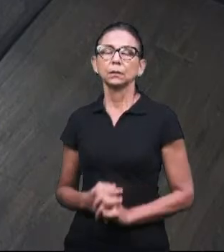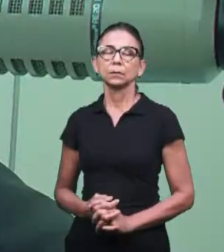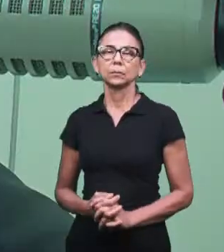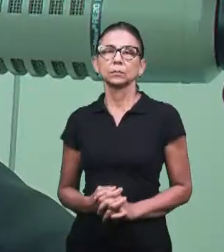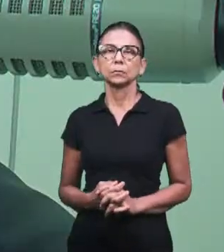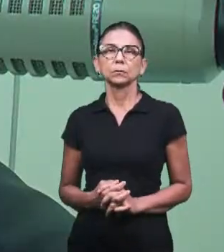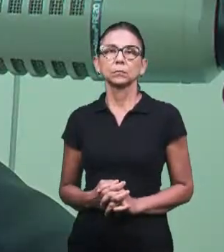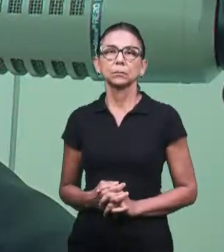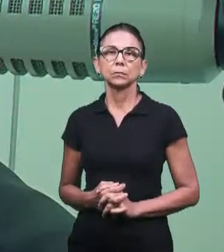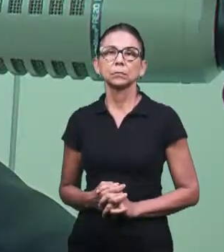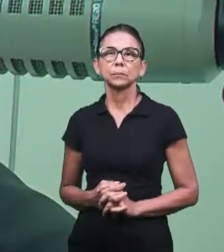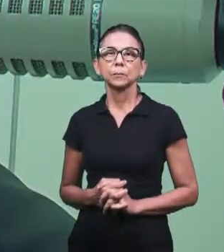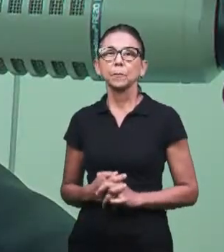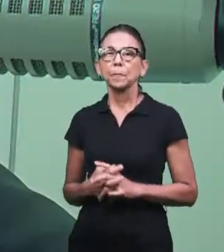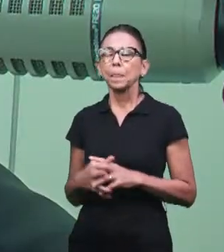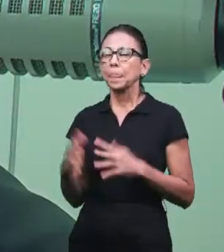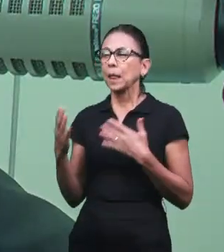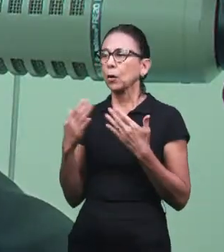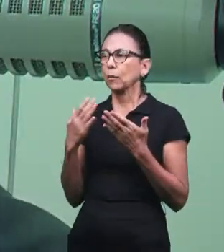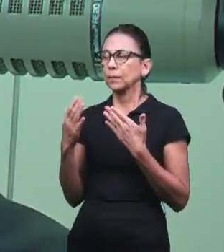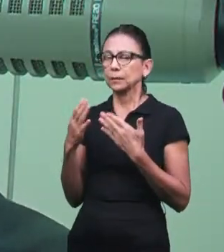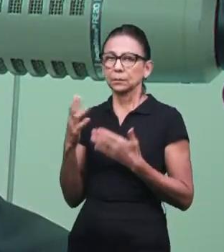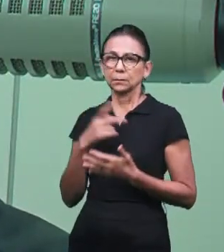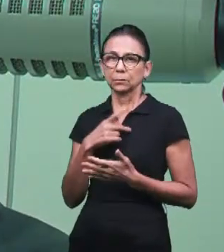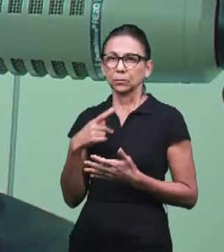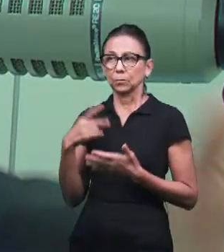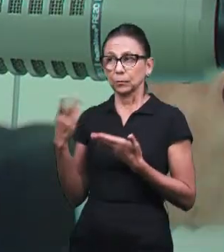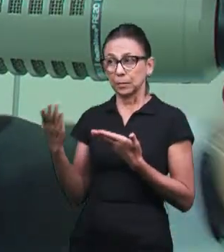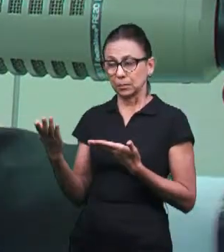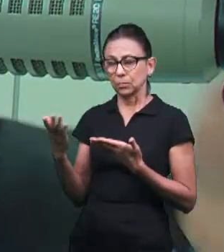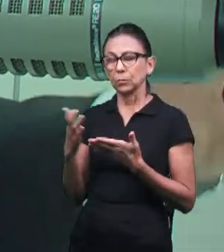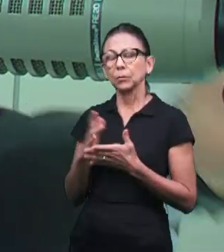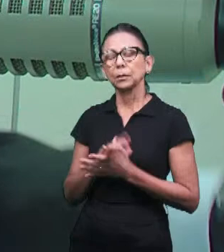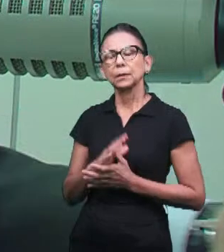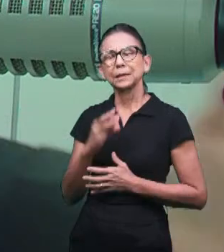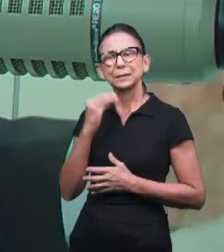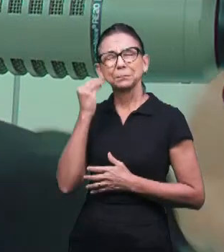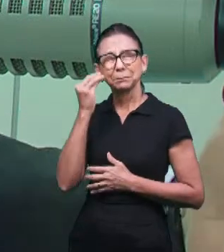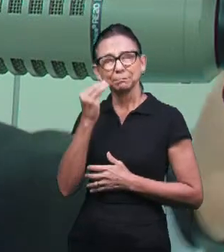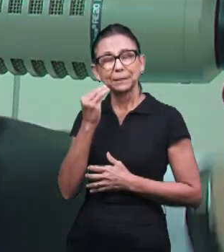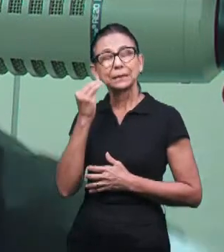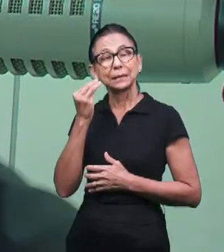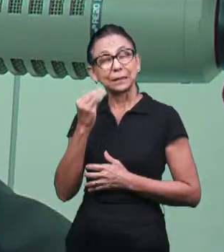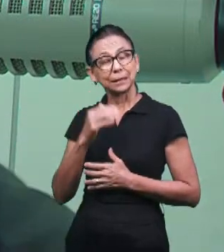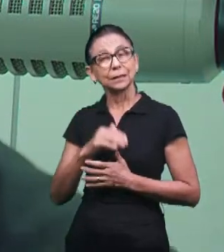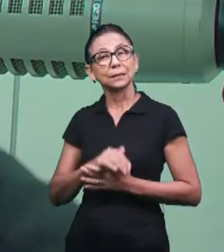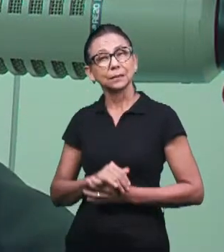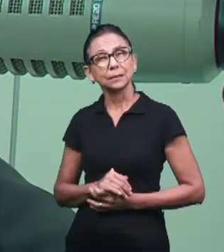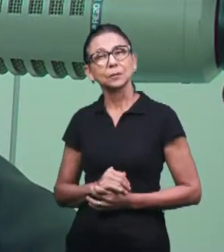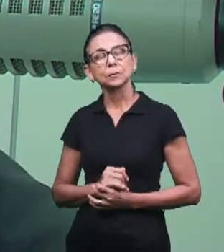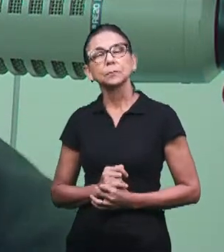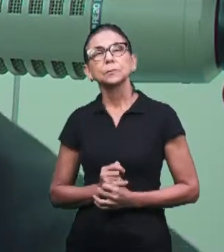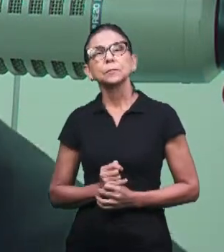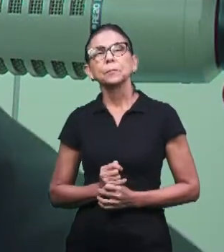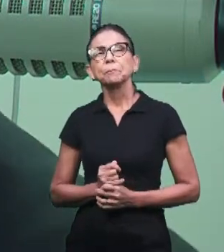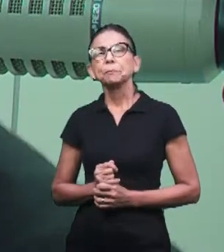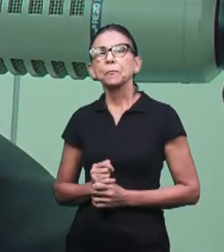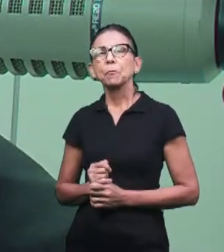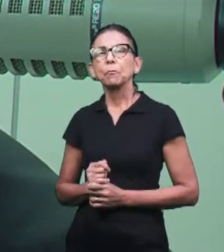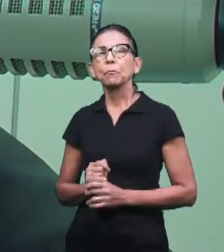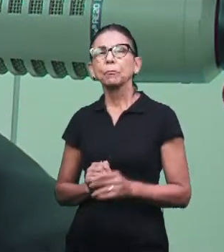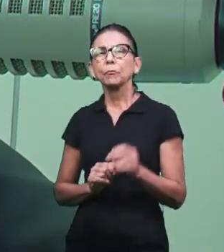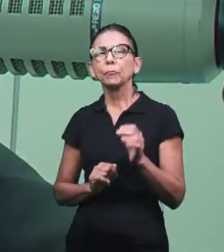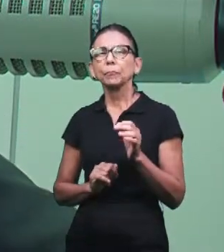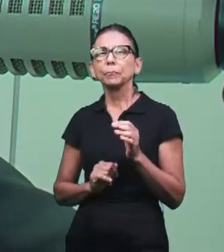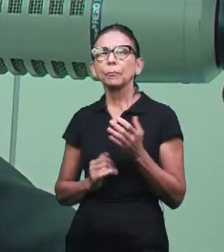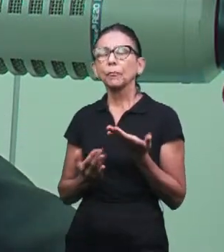tem como não falar, né? Uma grande experiência do pastor, a experiência do pastor é a grande experiência. O pastor Júlio César